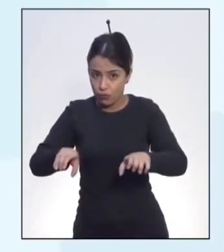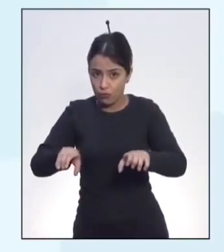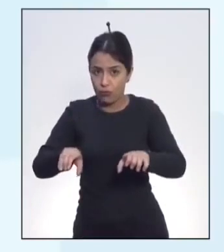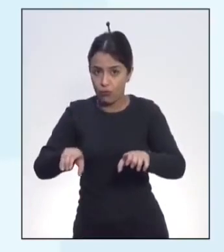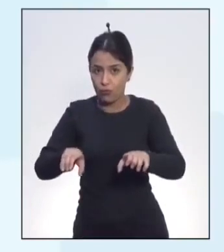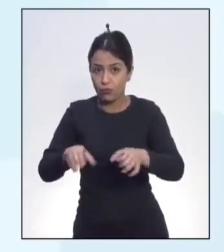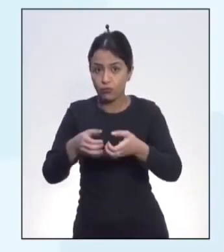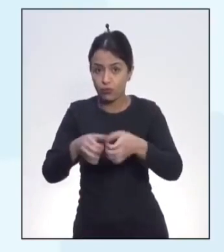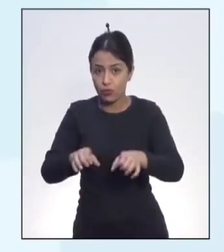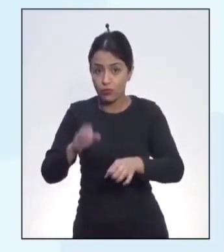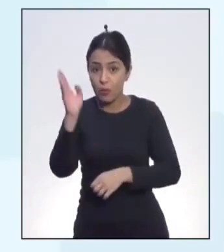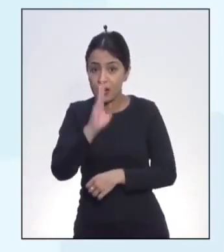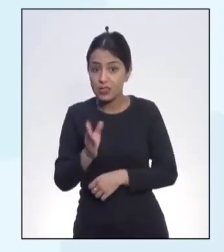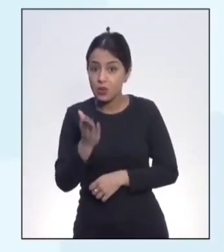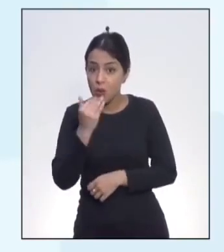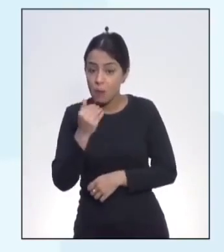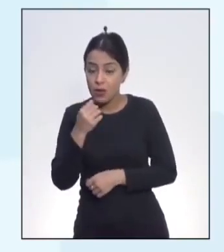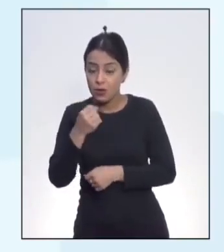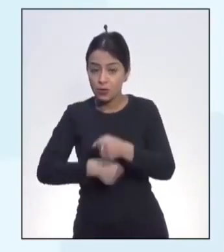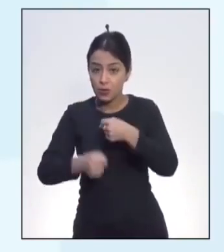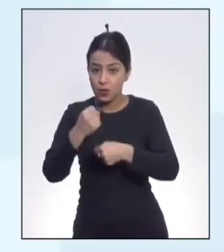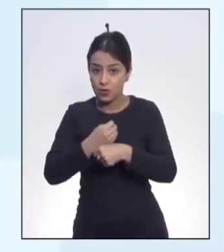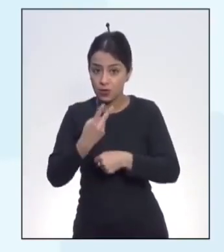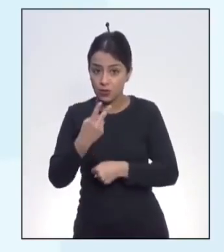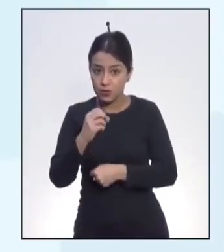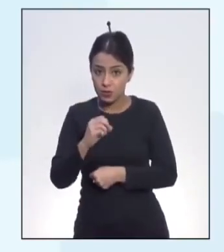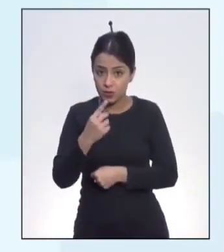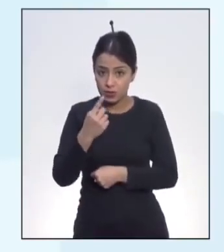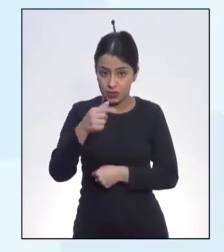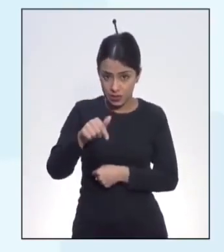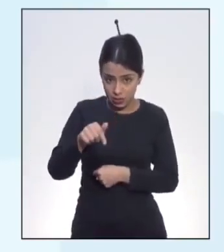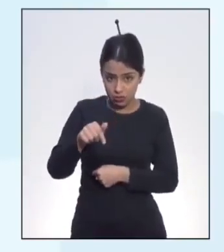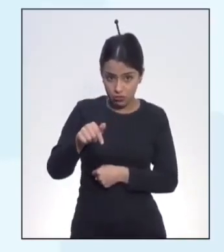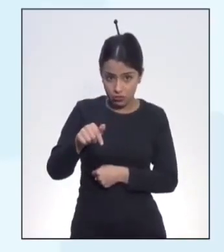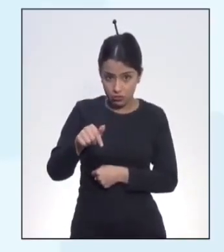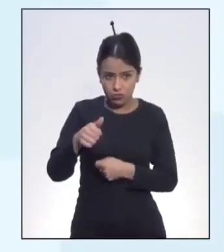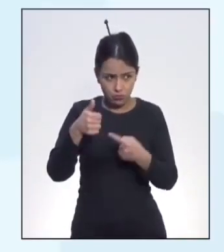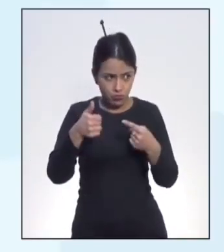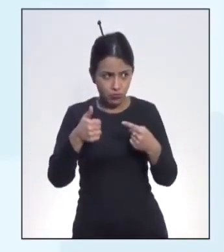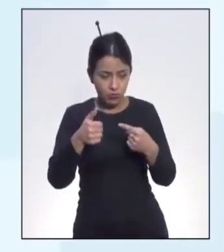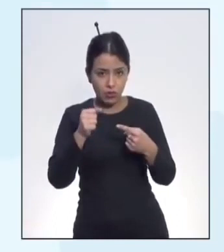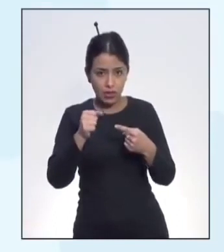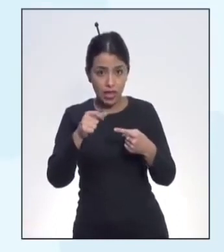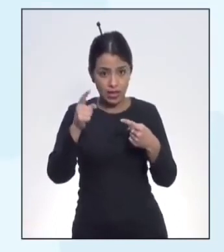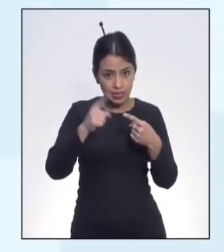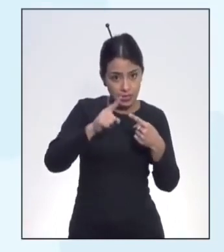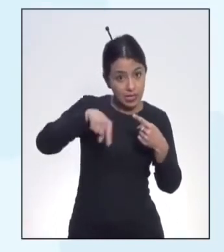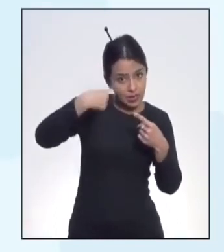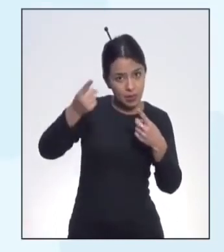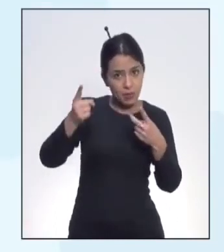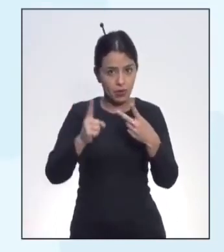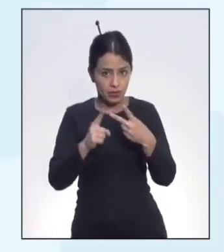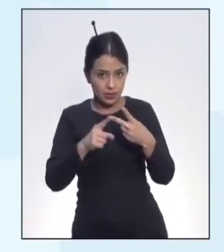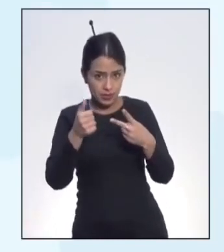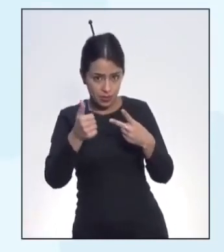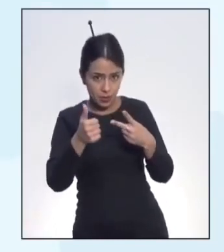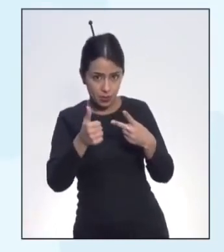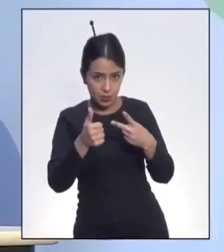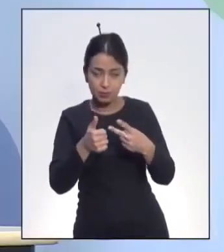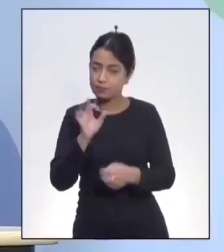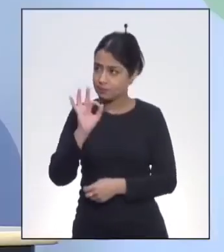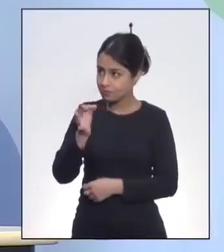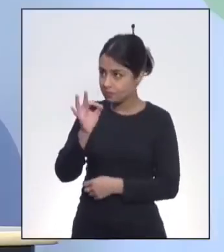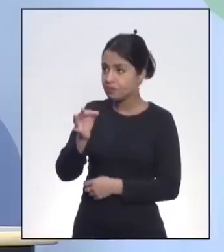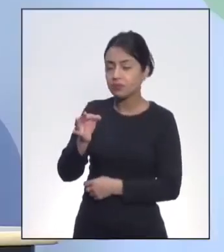2017? Bom, pode ser essa rapidinho? Vamos fracionar as perguntas, para não dar muita confusão? Pode ser. E aí, assim, até para